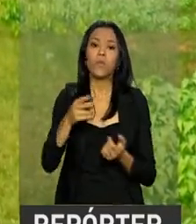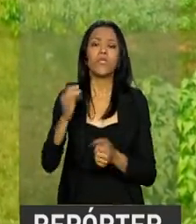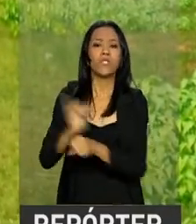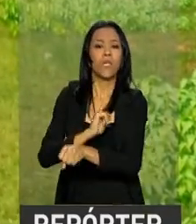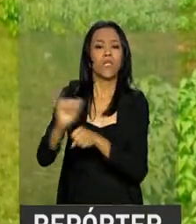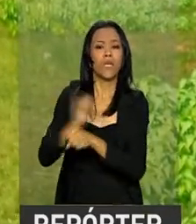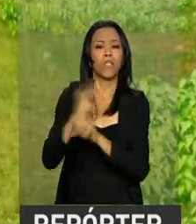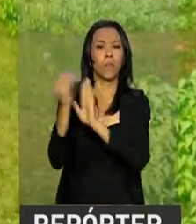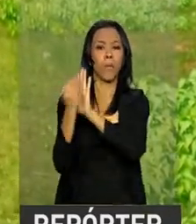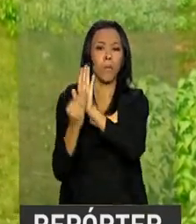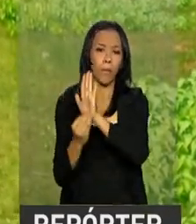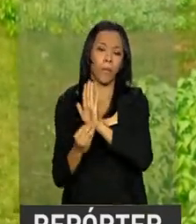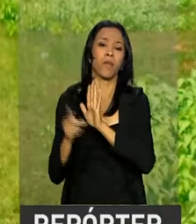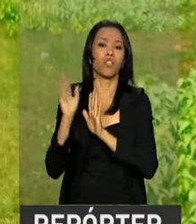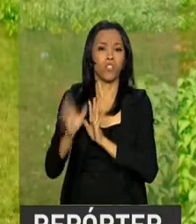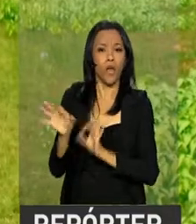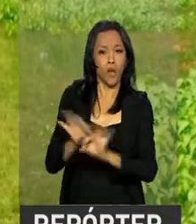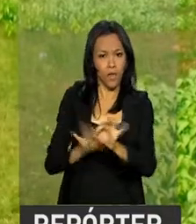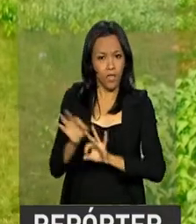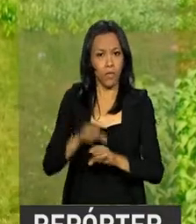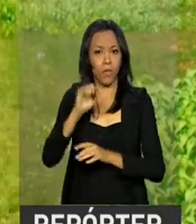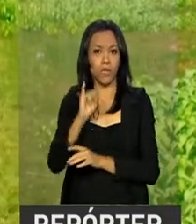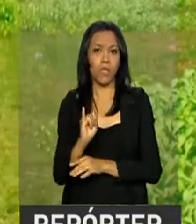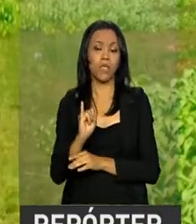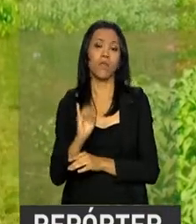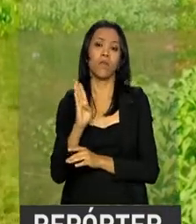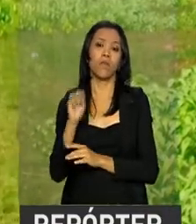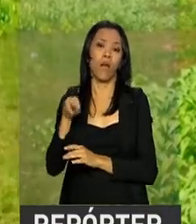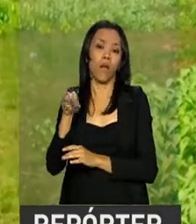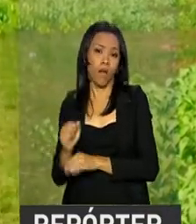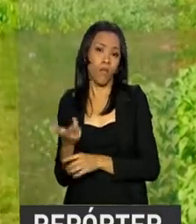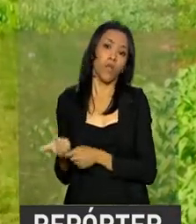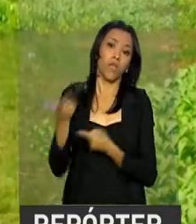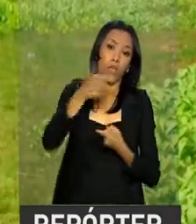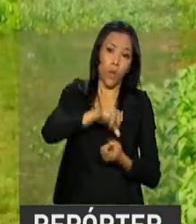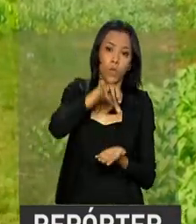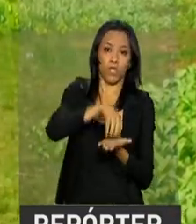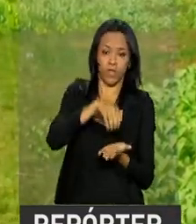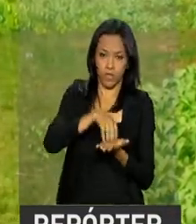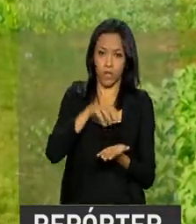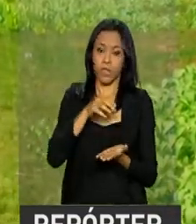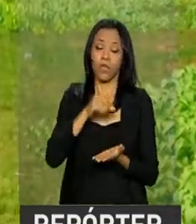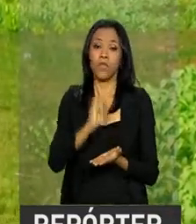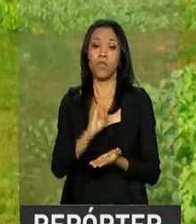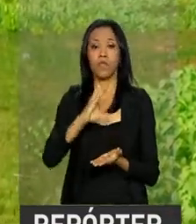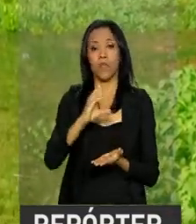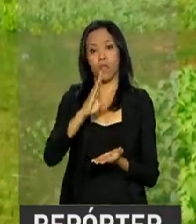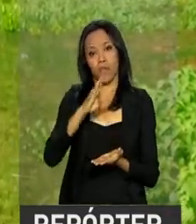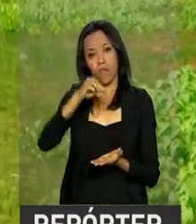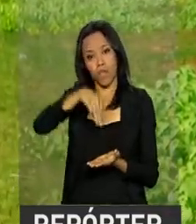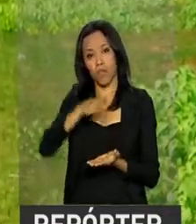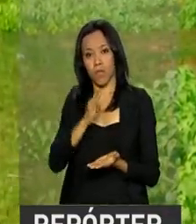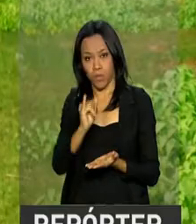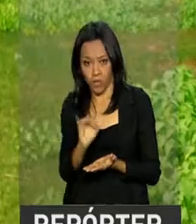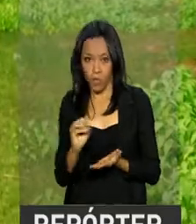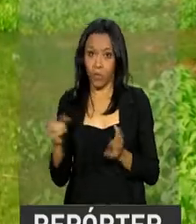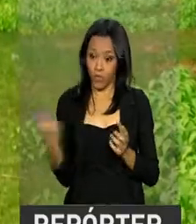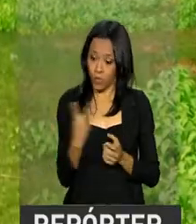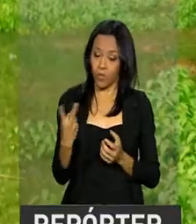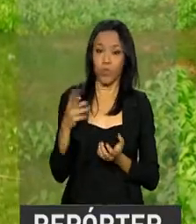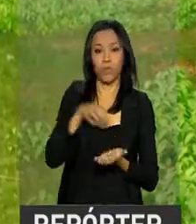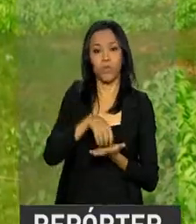pelo ibama e pelo ciee rio pelo comitê coordenado pelo ministério do meio ambiente de alocação desses recursos em políticas ambientais